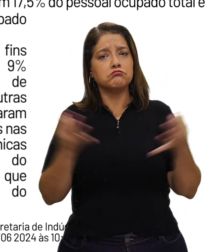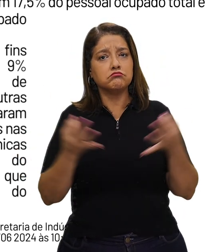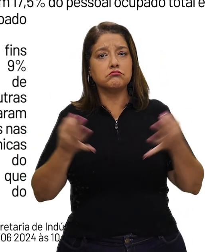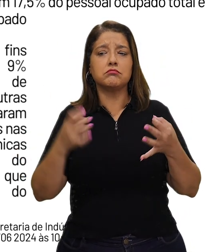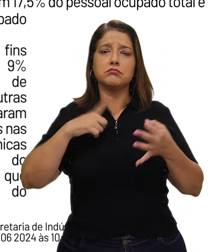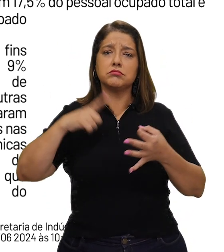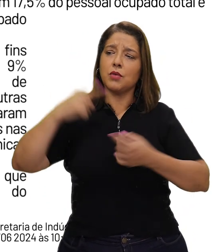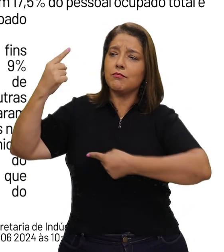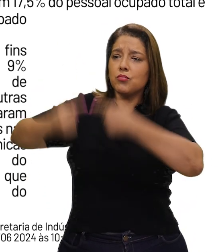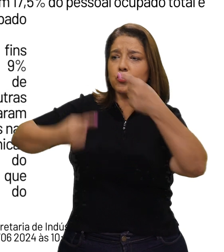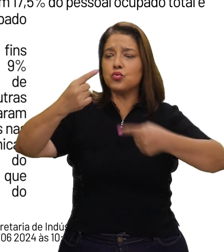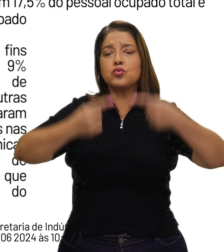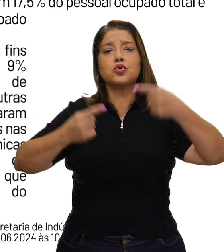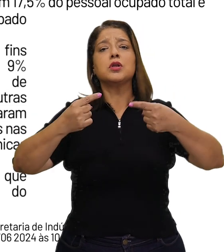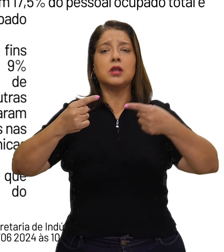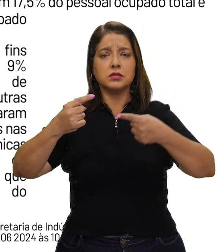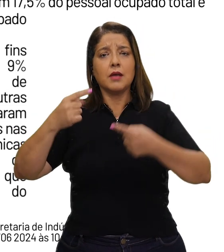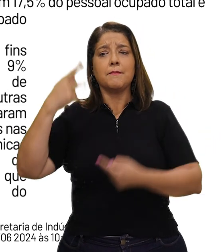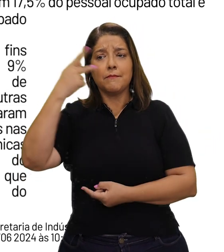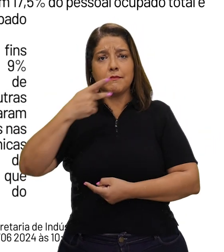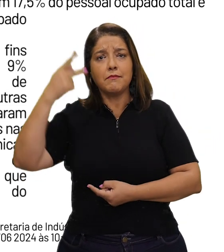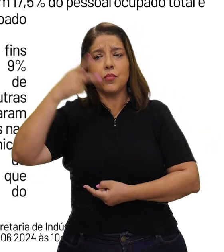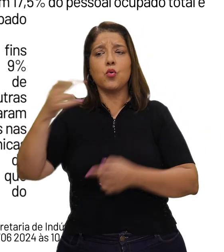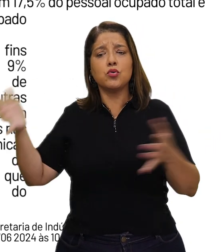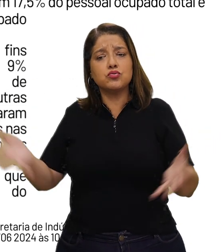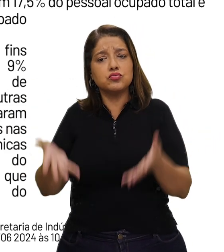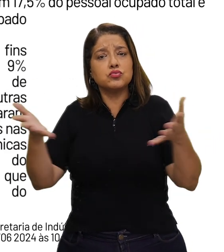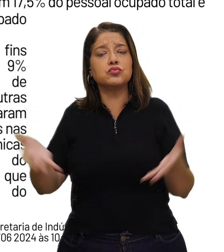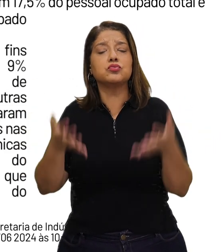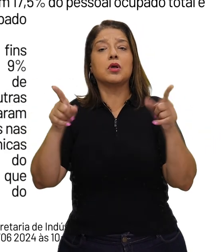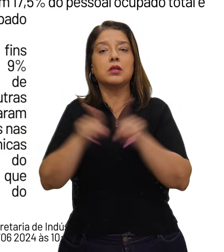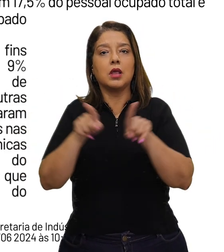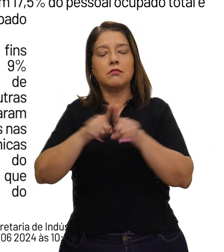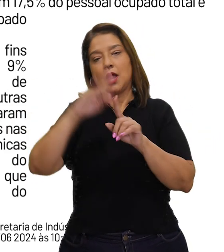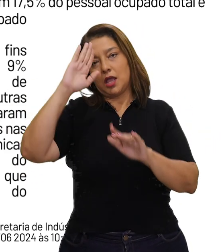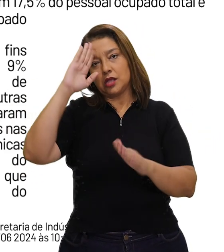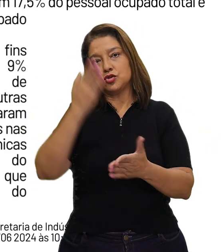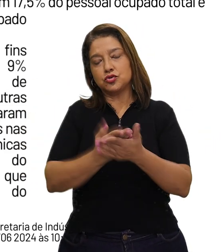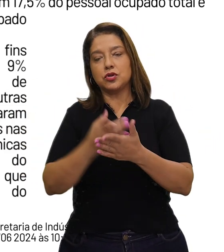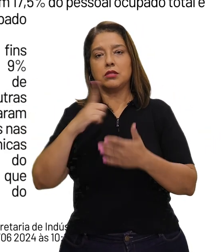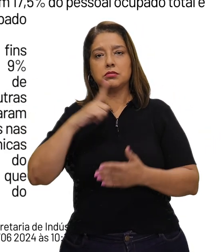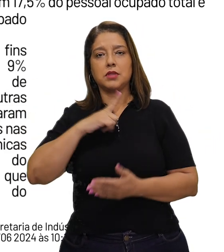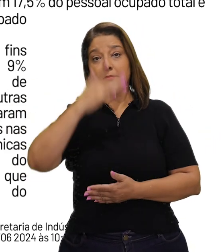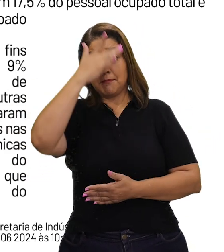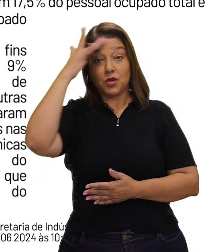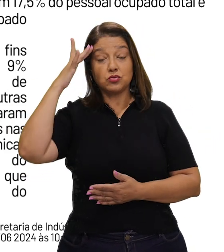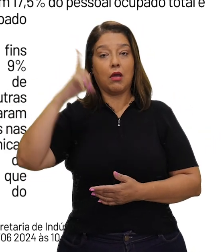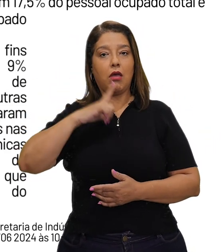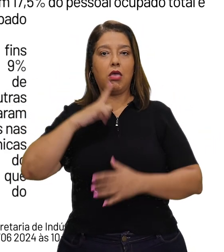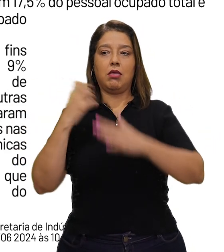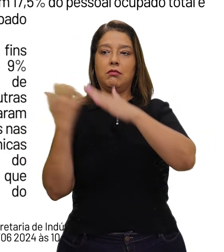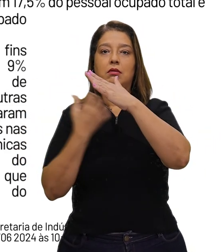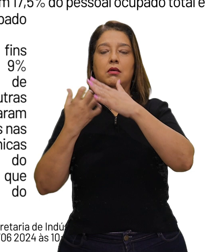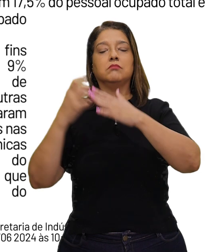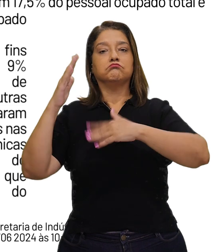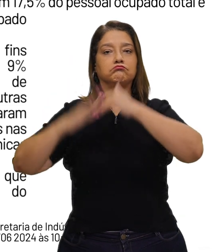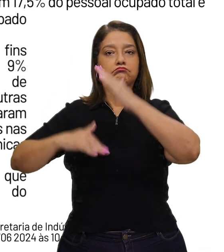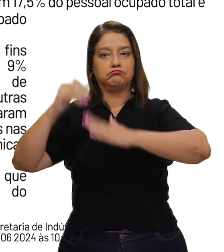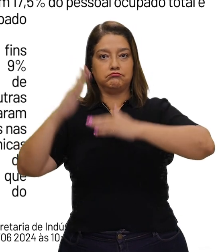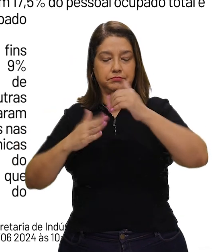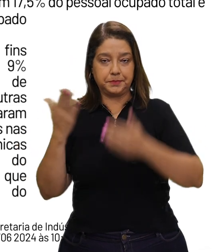de incentivo e a confiança dos empresários em nosso Estado. Enfatiza o titular